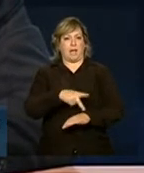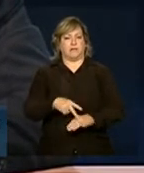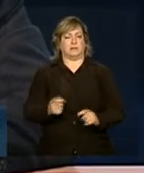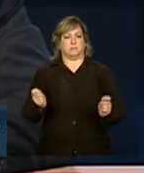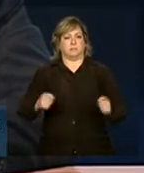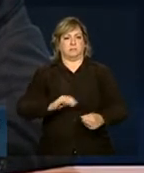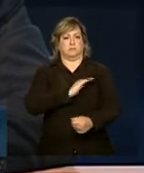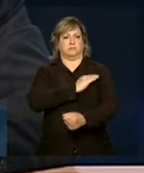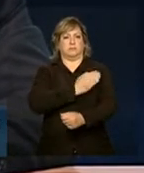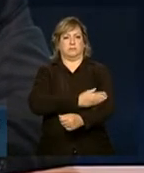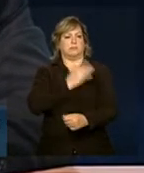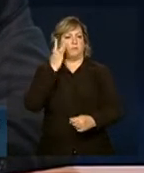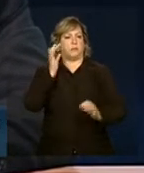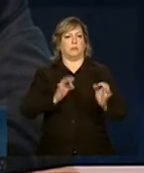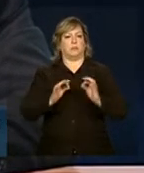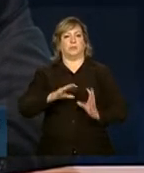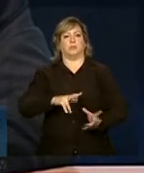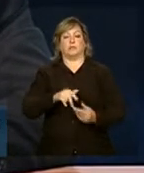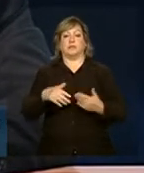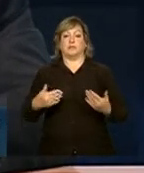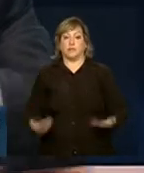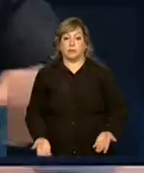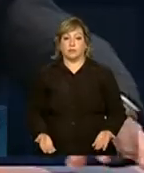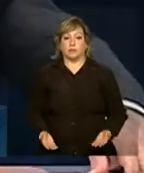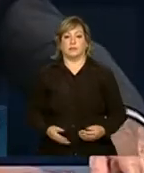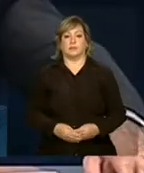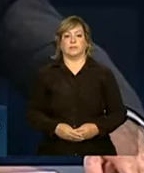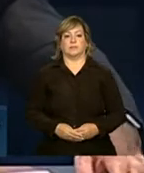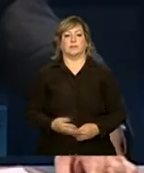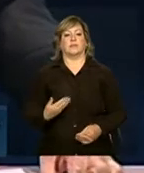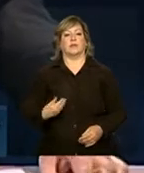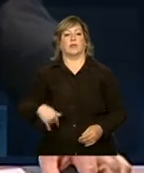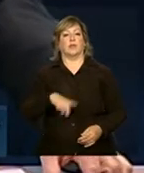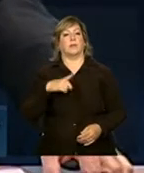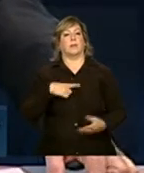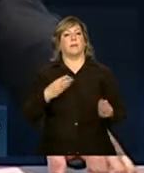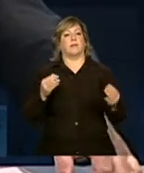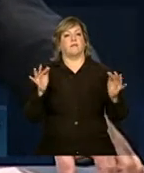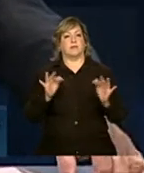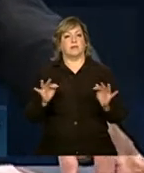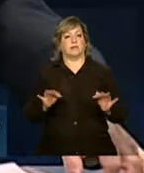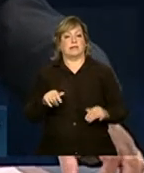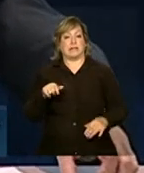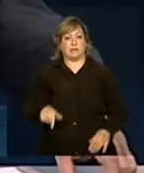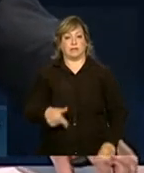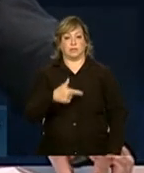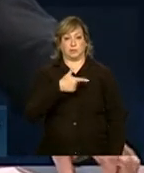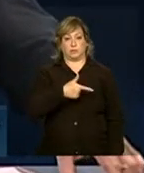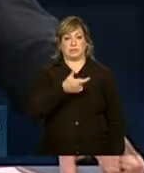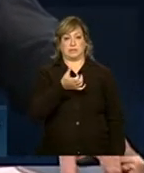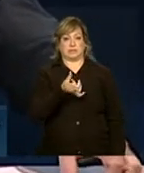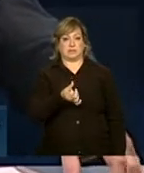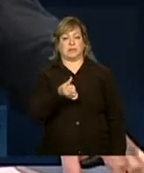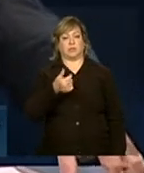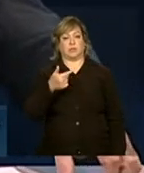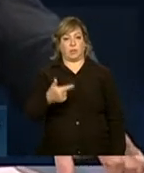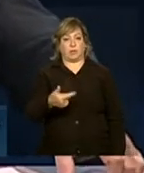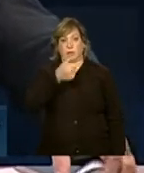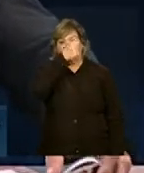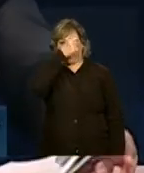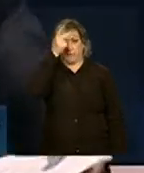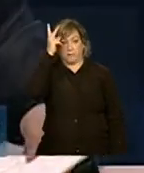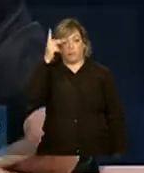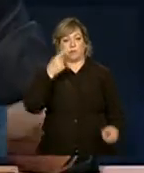uma grande potência no plano Mundial portanto nós estamos muito contentes esses 262